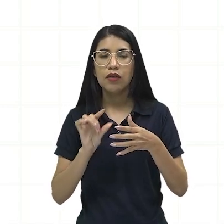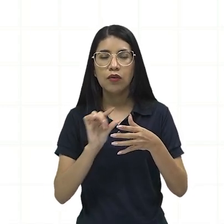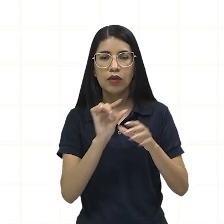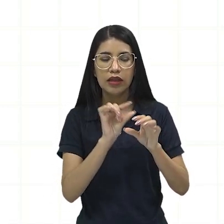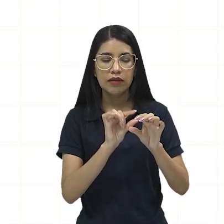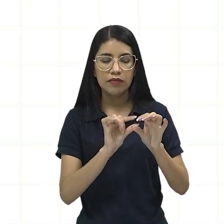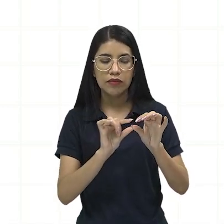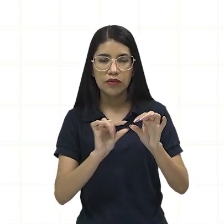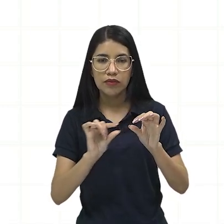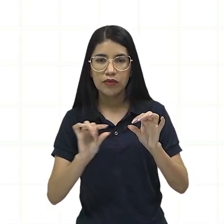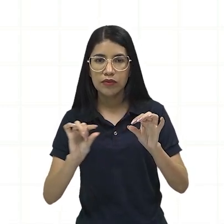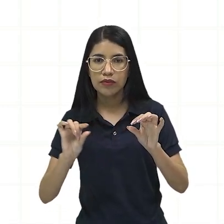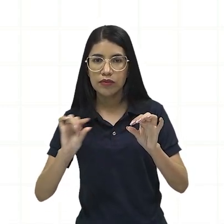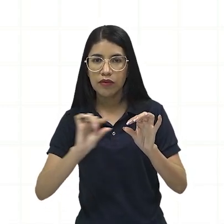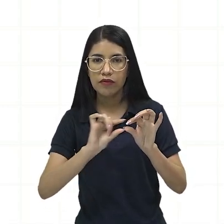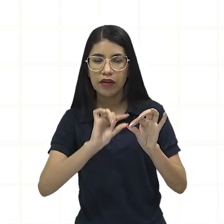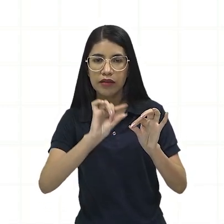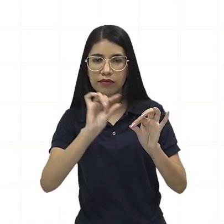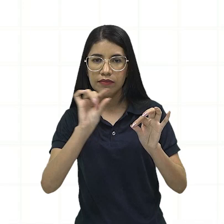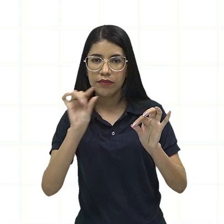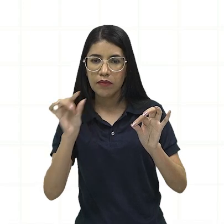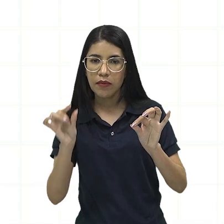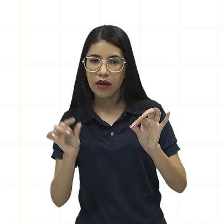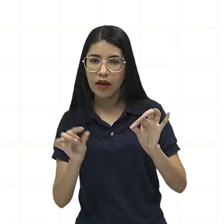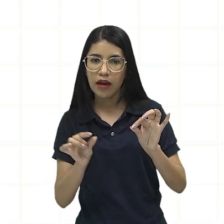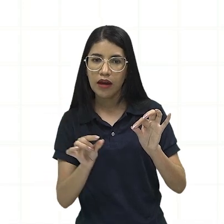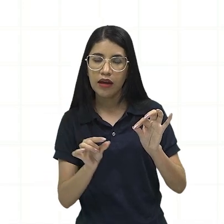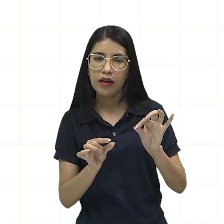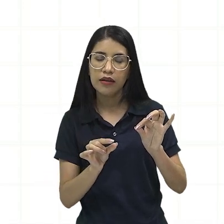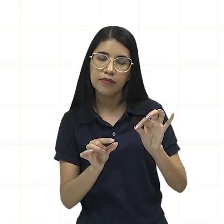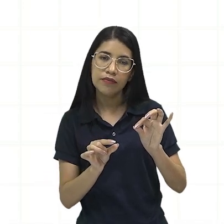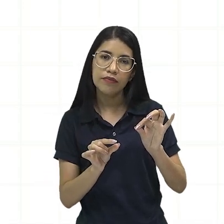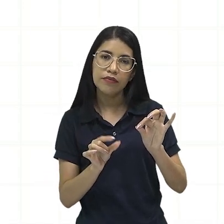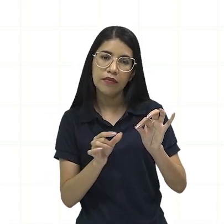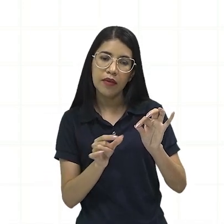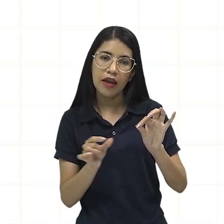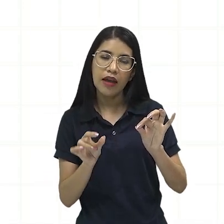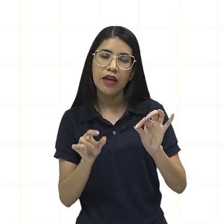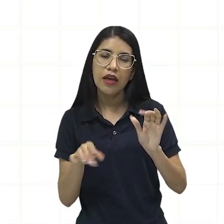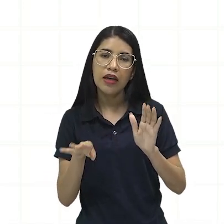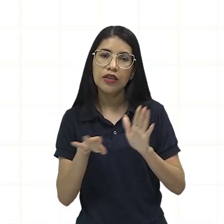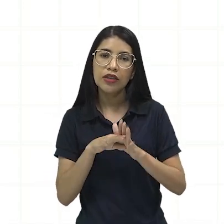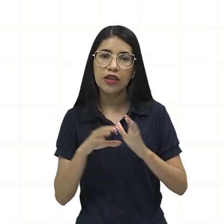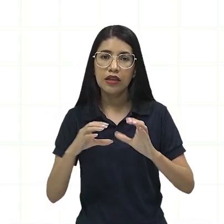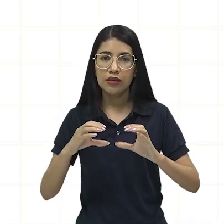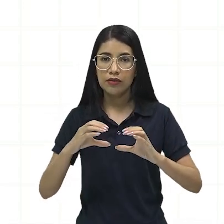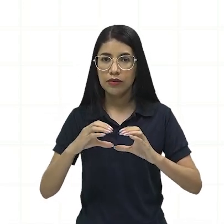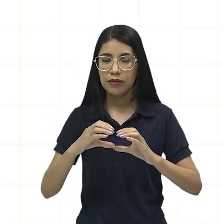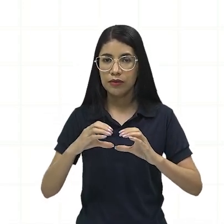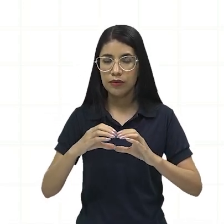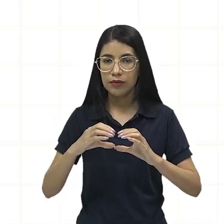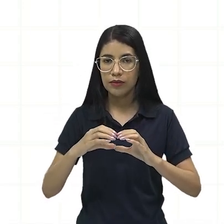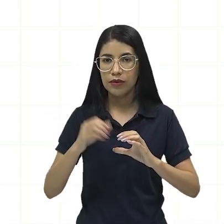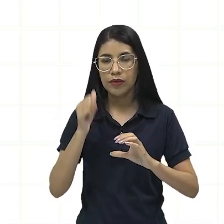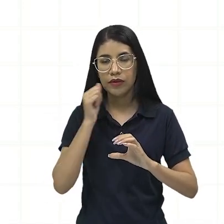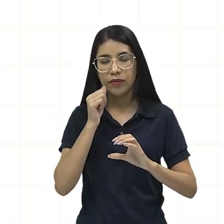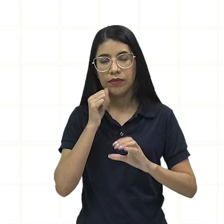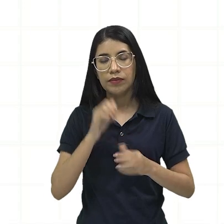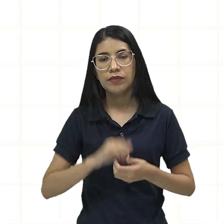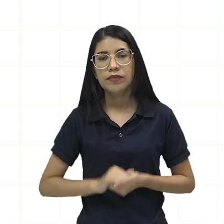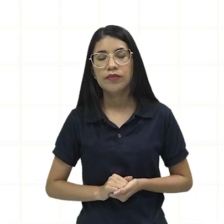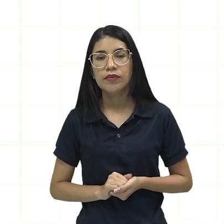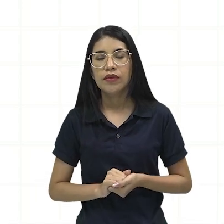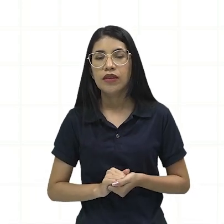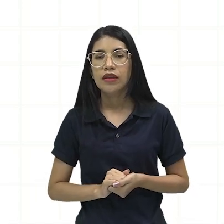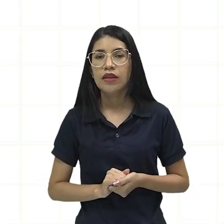daqui dessa região e segue pelas trompas até chegar ao útero dessa mulher.